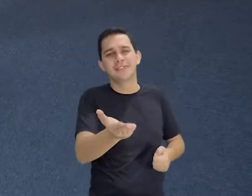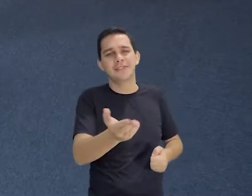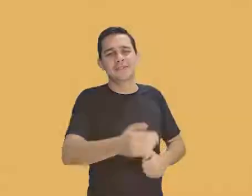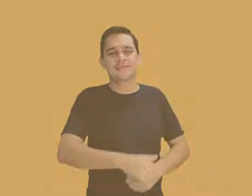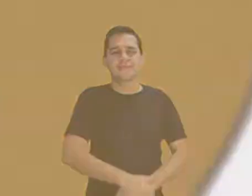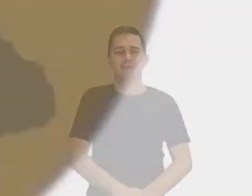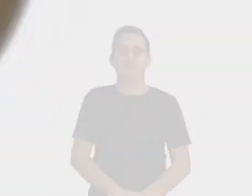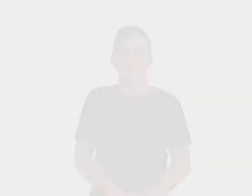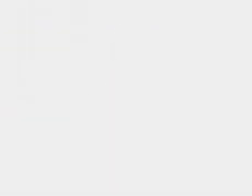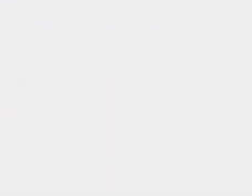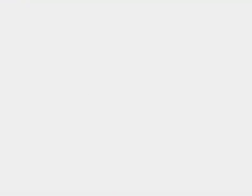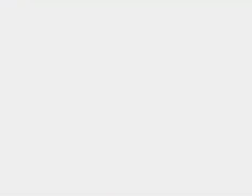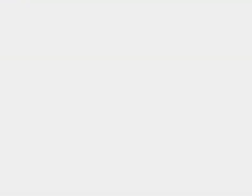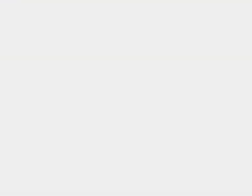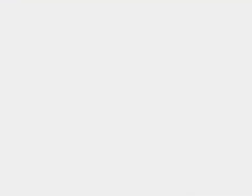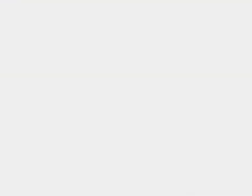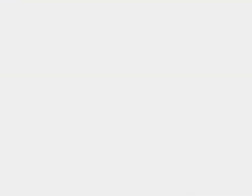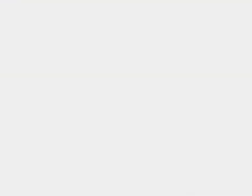você.